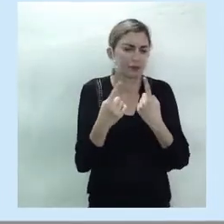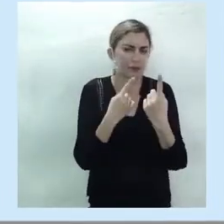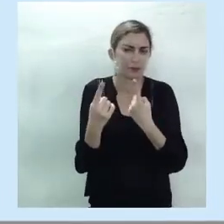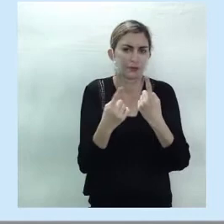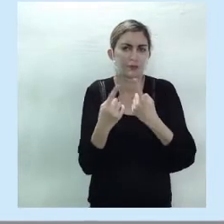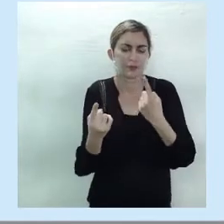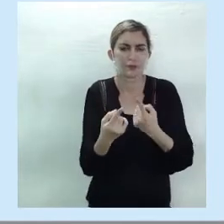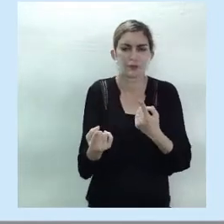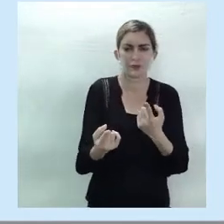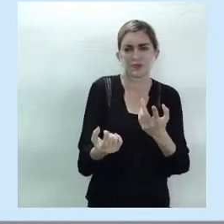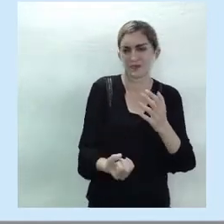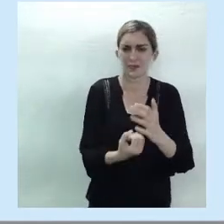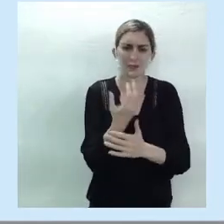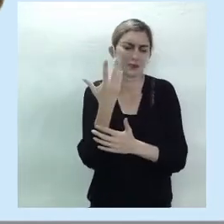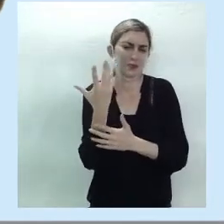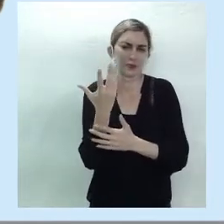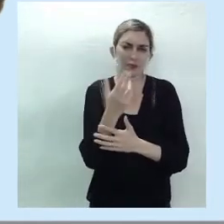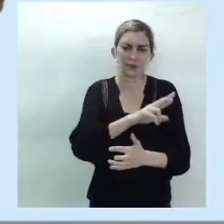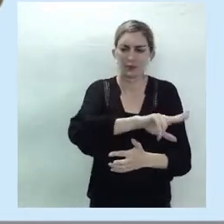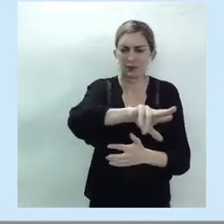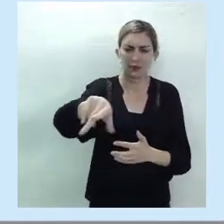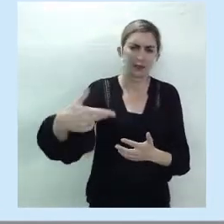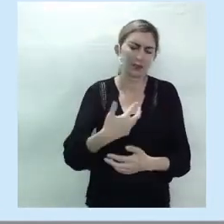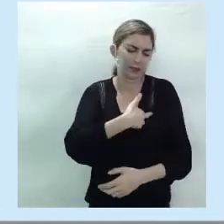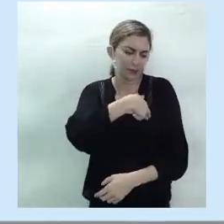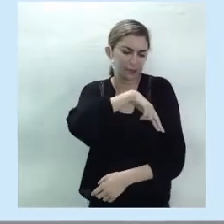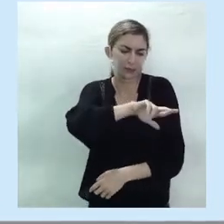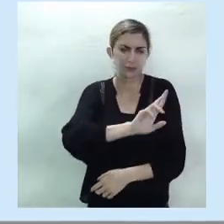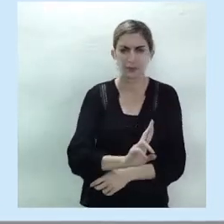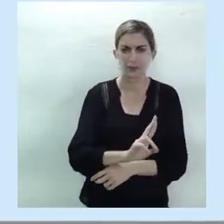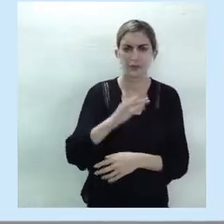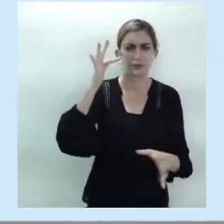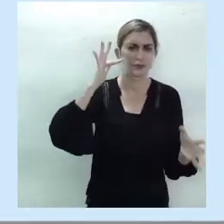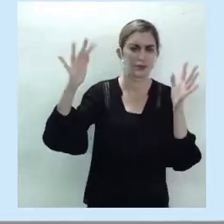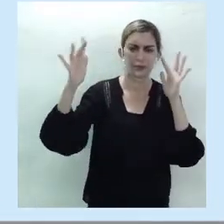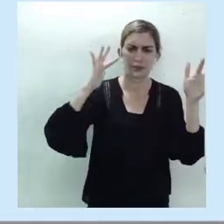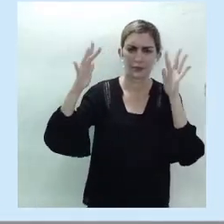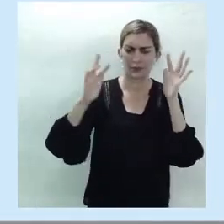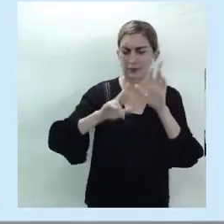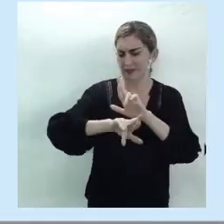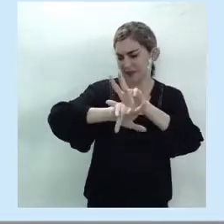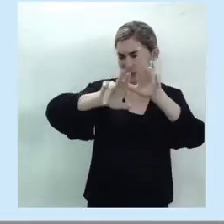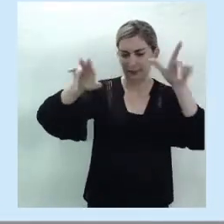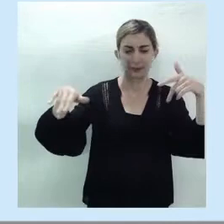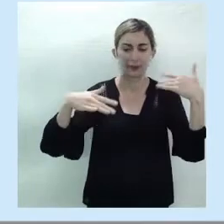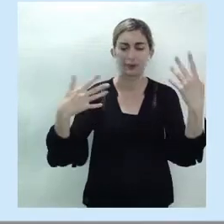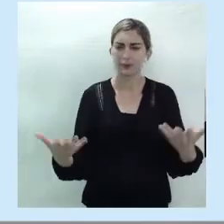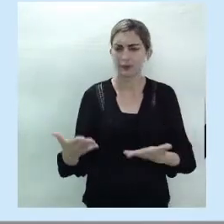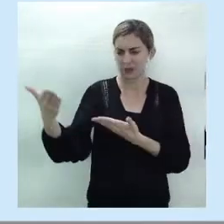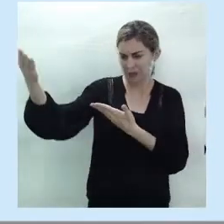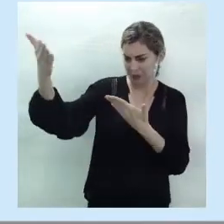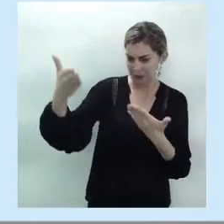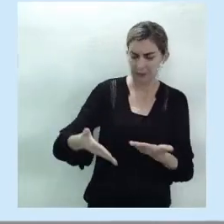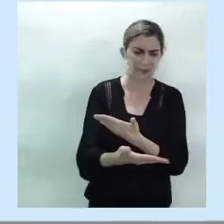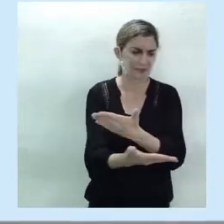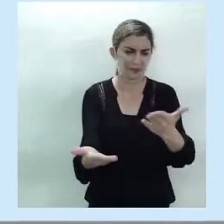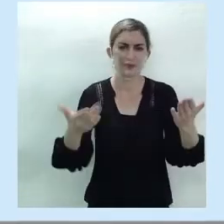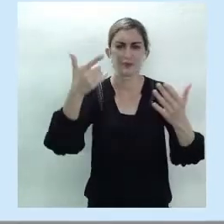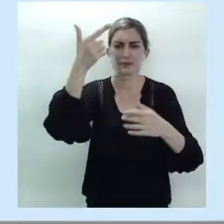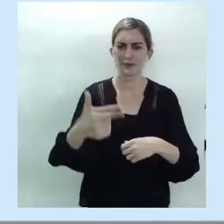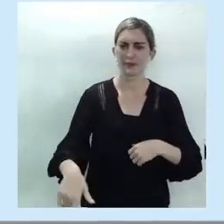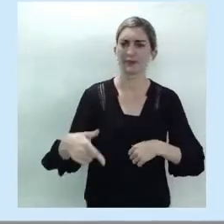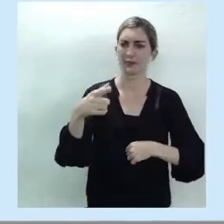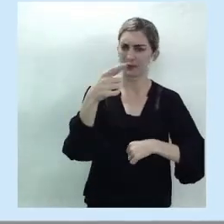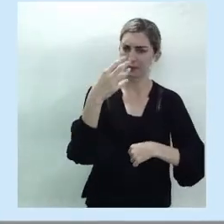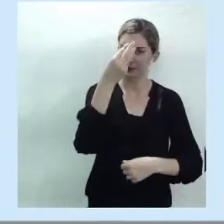a coexistência com tradições religiosas e filosofias diferentes. Então, convido a vocês, mais uma